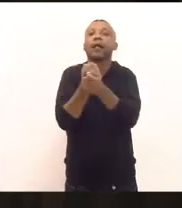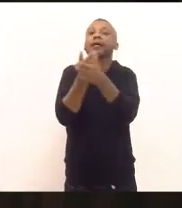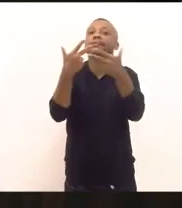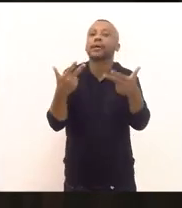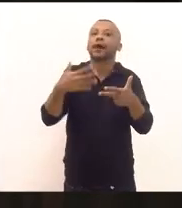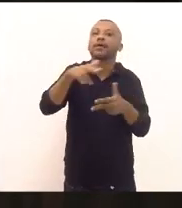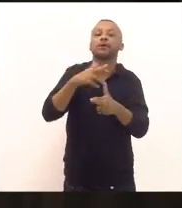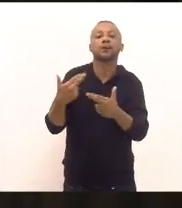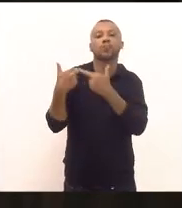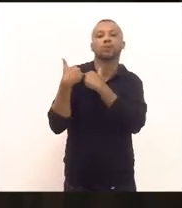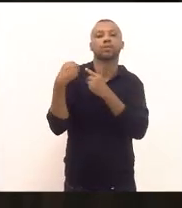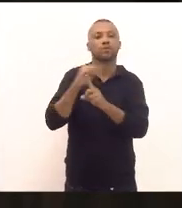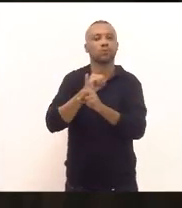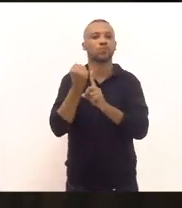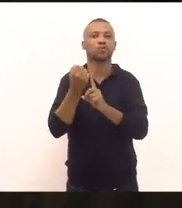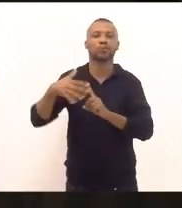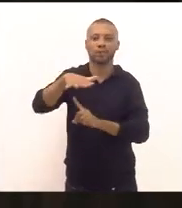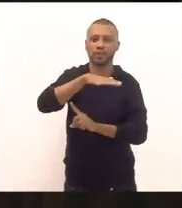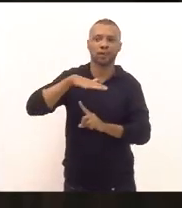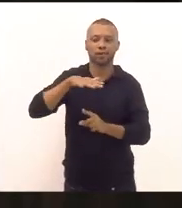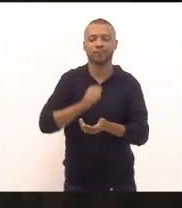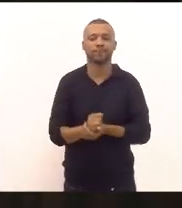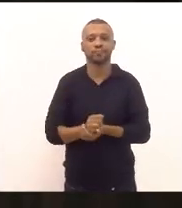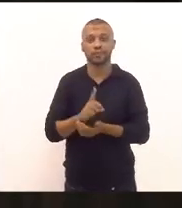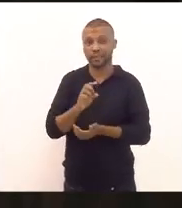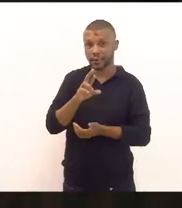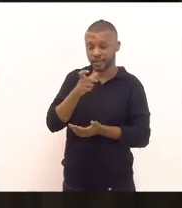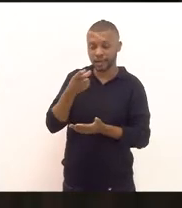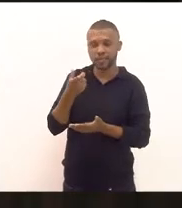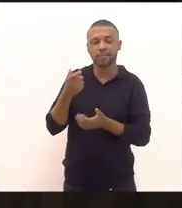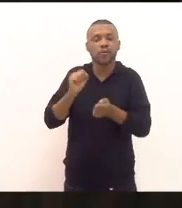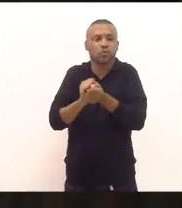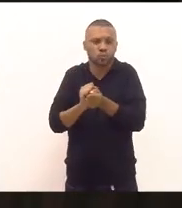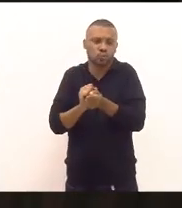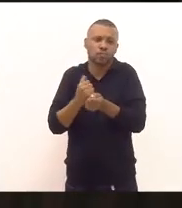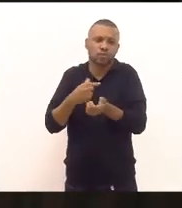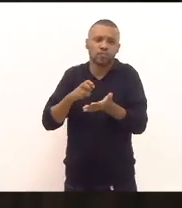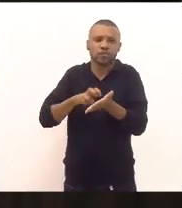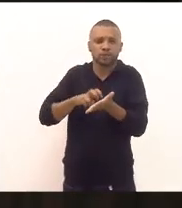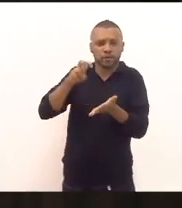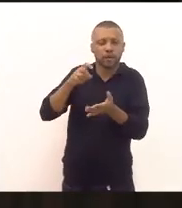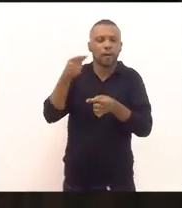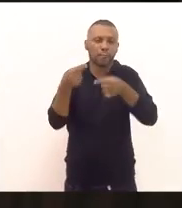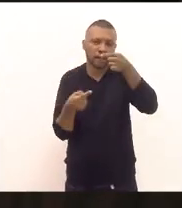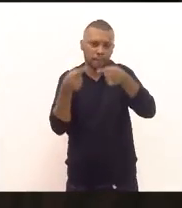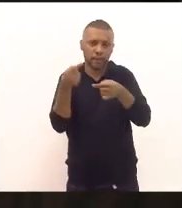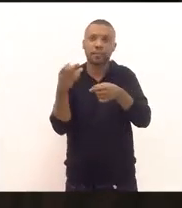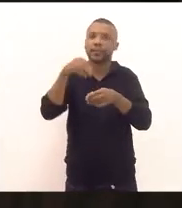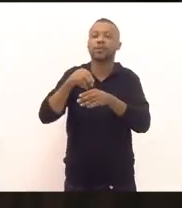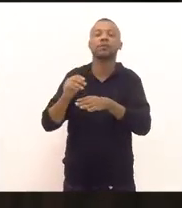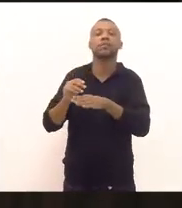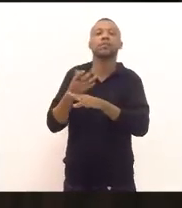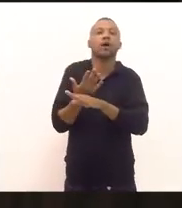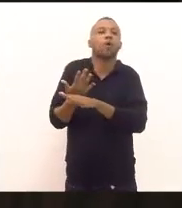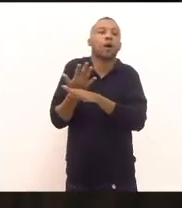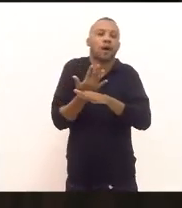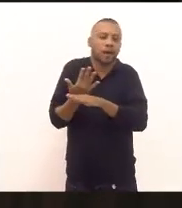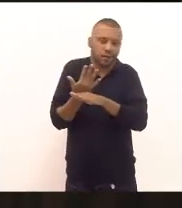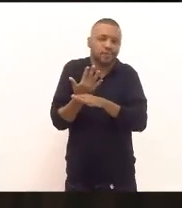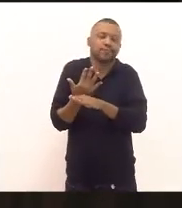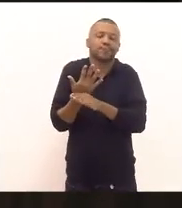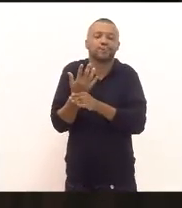e responsabilidade social ver e passou a manhã comigo fazendo o debate Na UERJ e